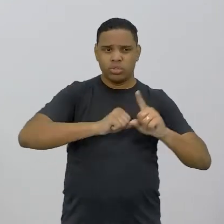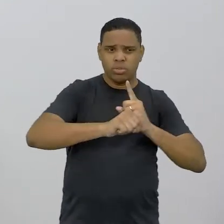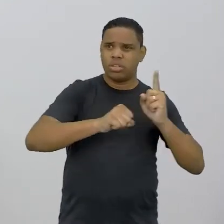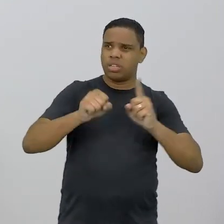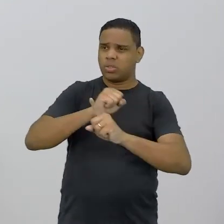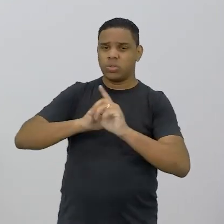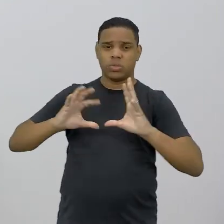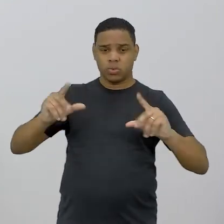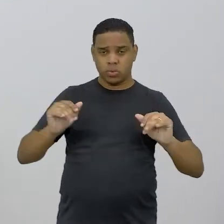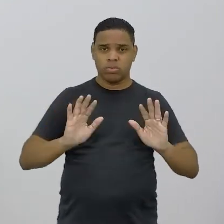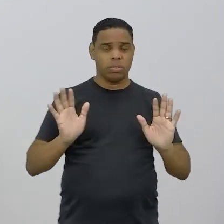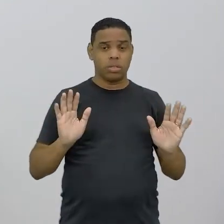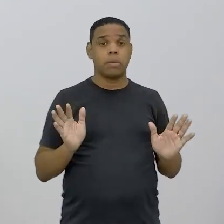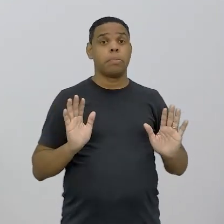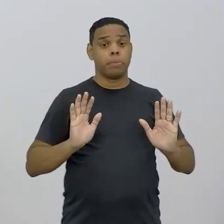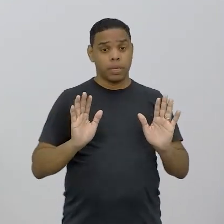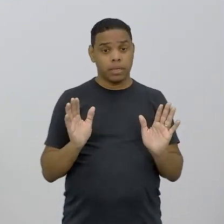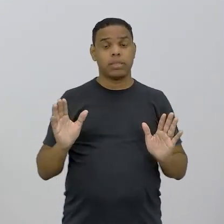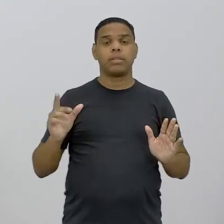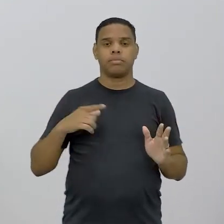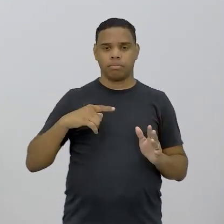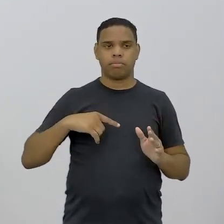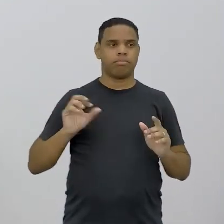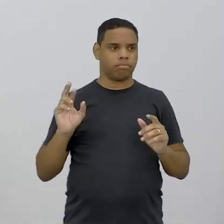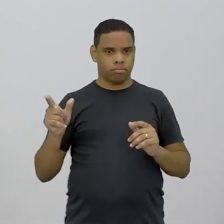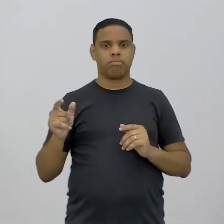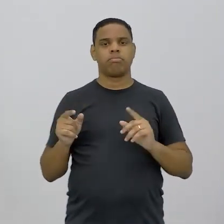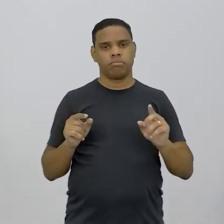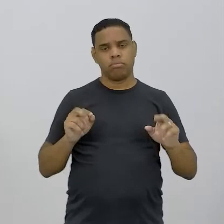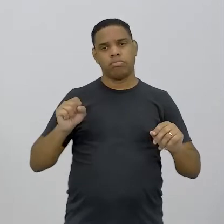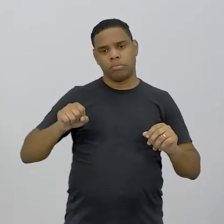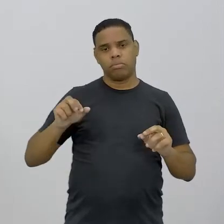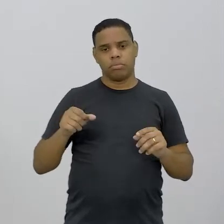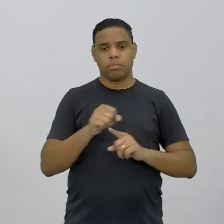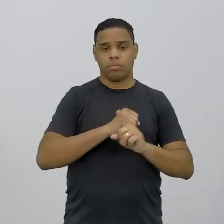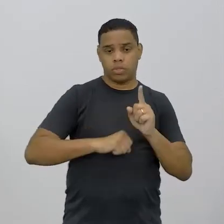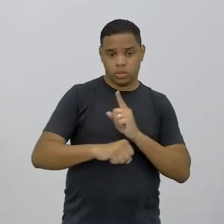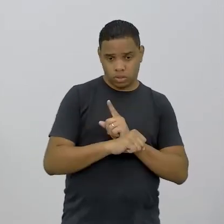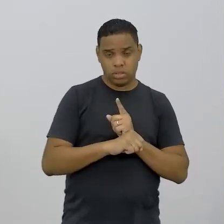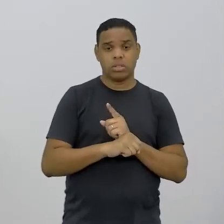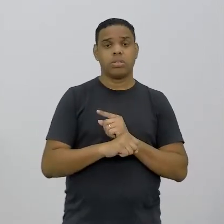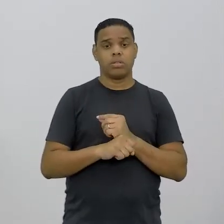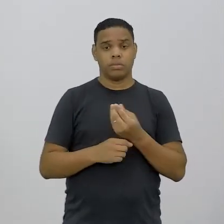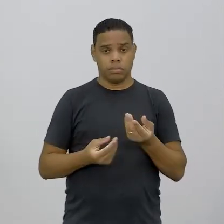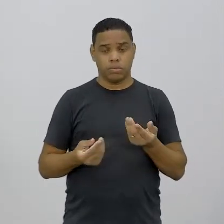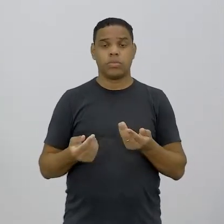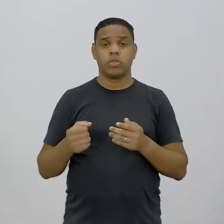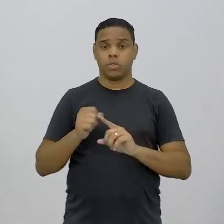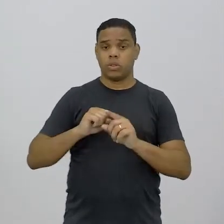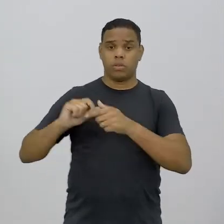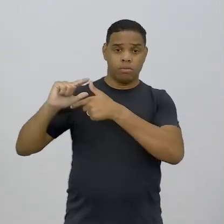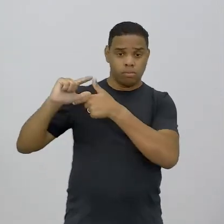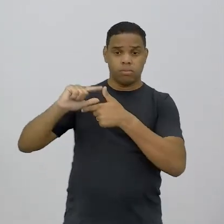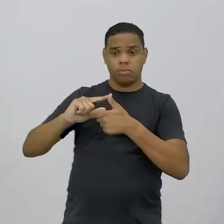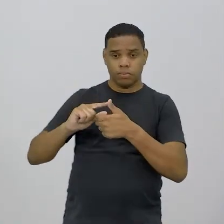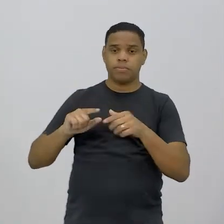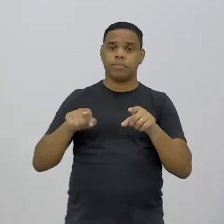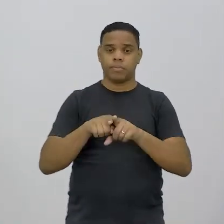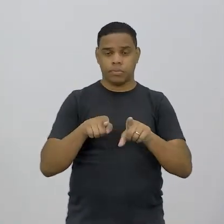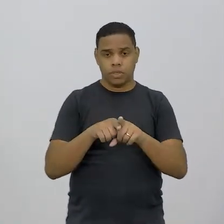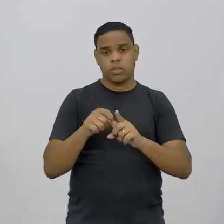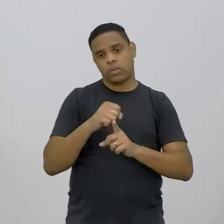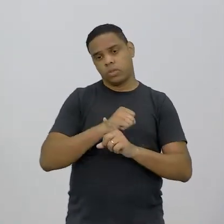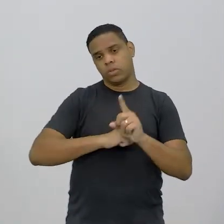sociedades todas, mas de qualquer forma existe ali uma diferença entre essas sociedades clássicas, né? Aliás, sociedades tradicionais